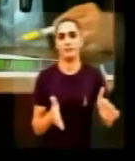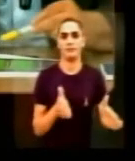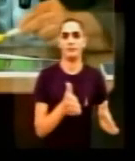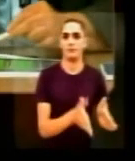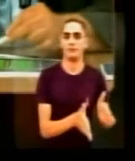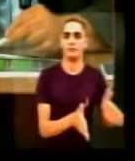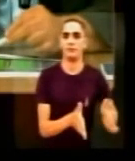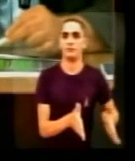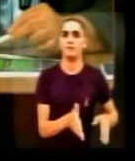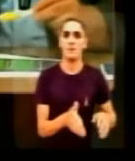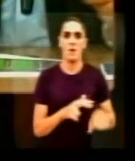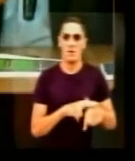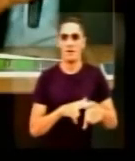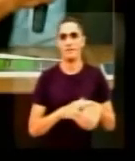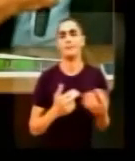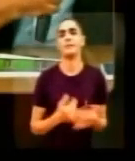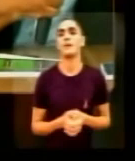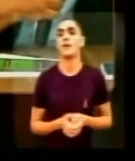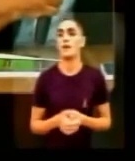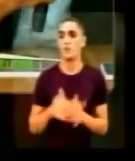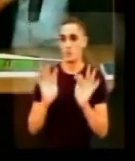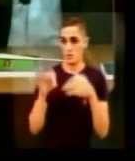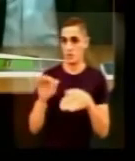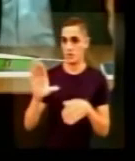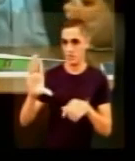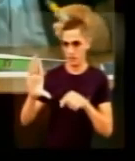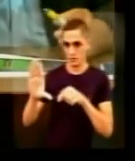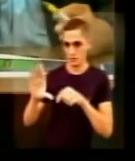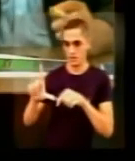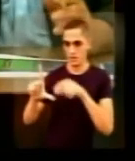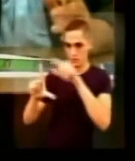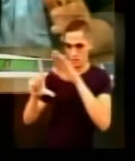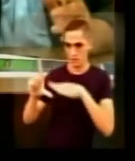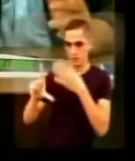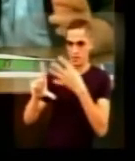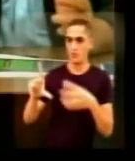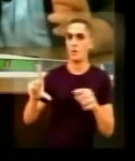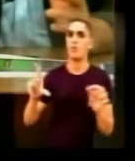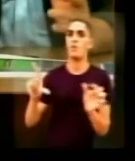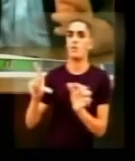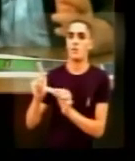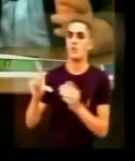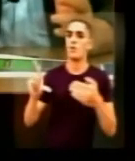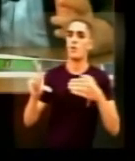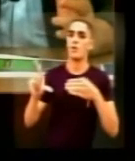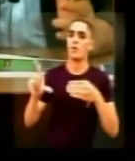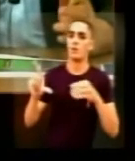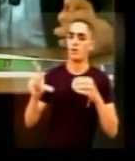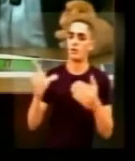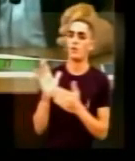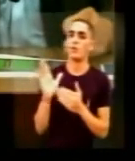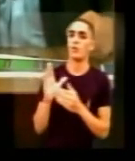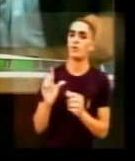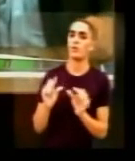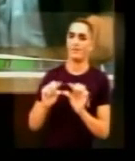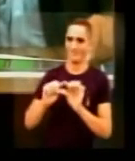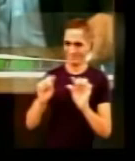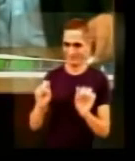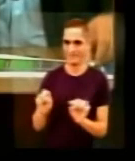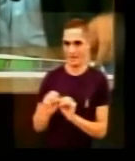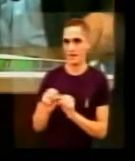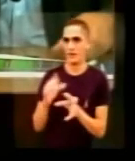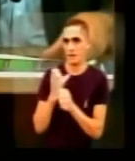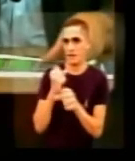verde. No final, que é esse último quadradinho, que é feito toda uma conta